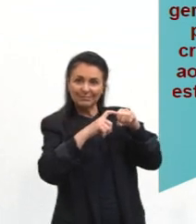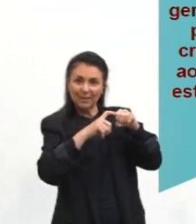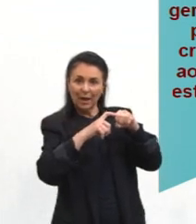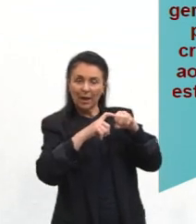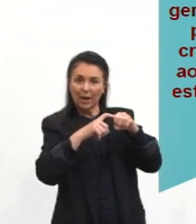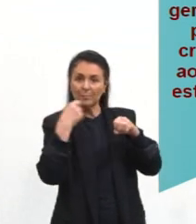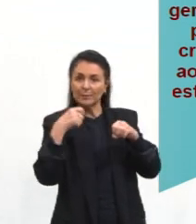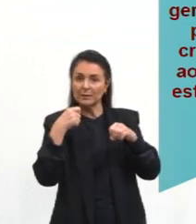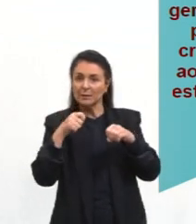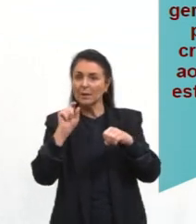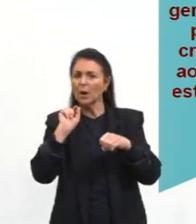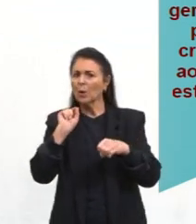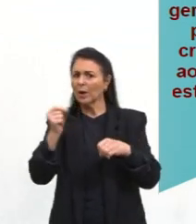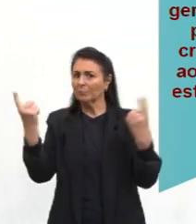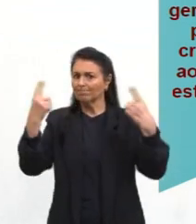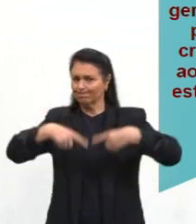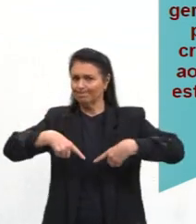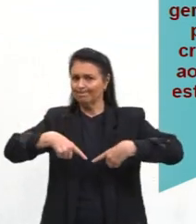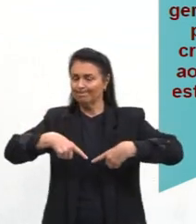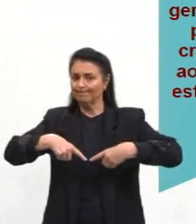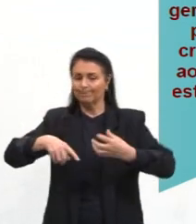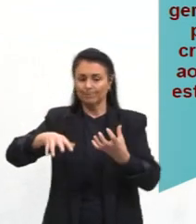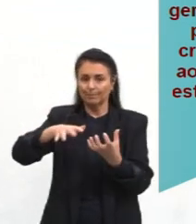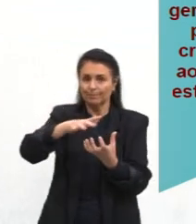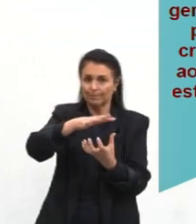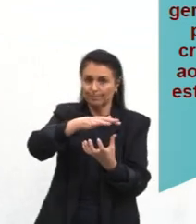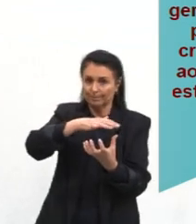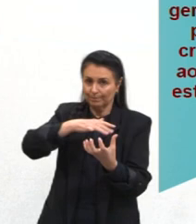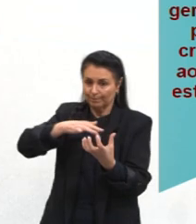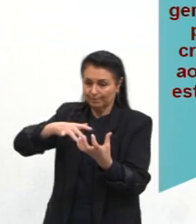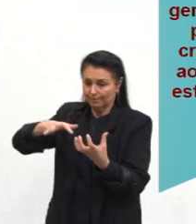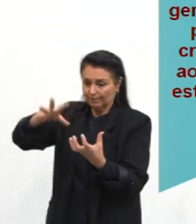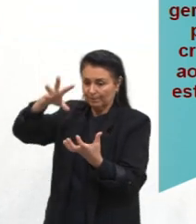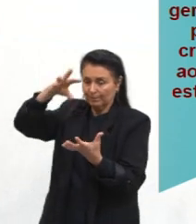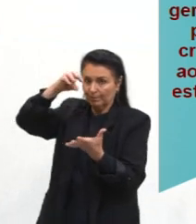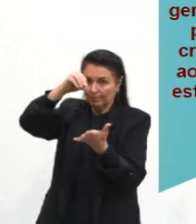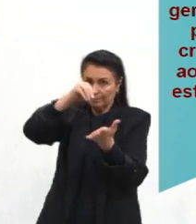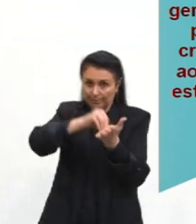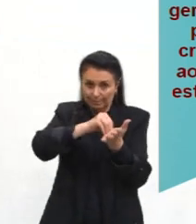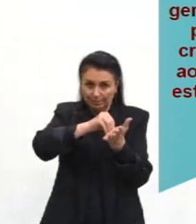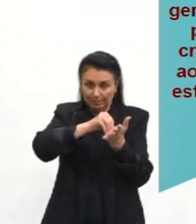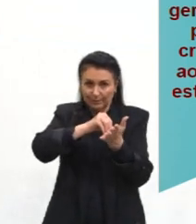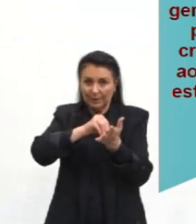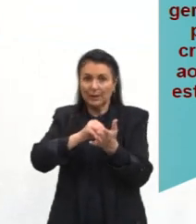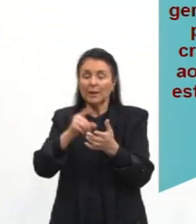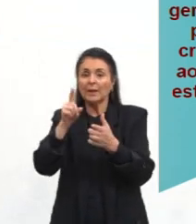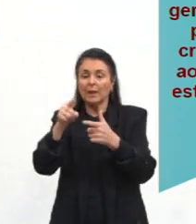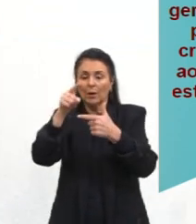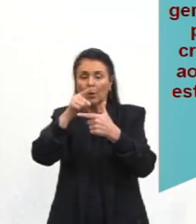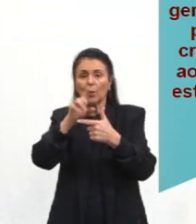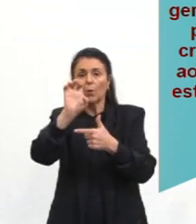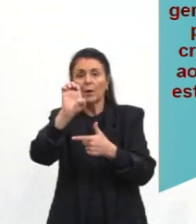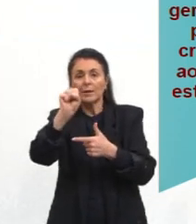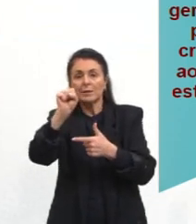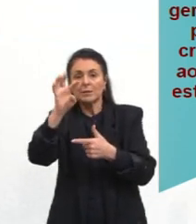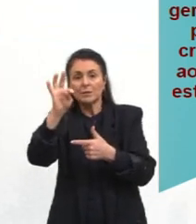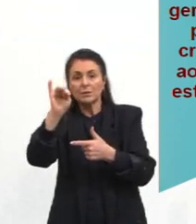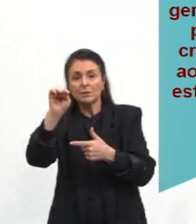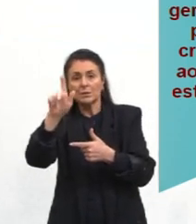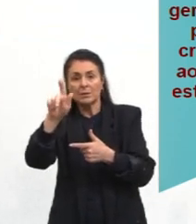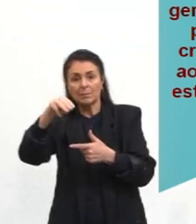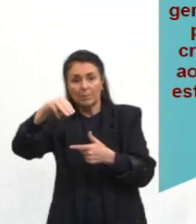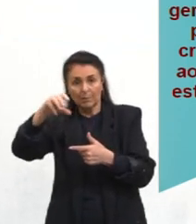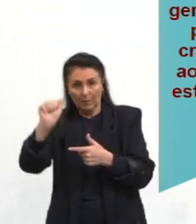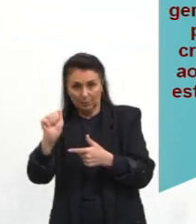é uma corrida o pólen deve ser depositado no estigma que o órgão feminino e